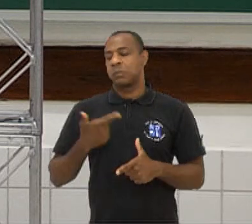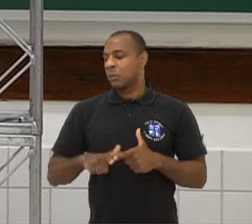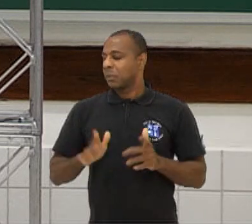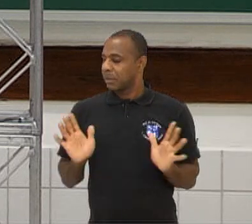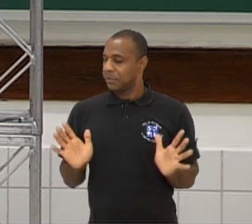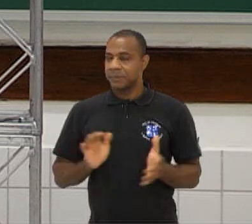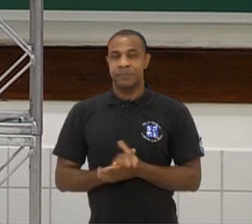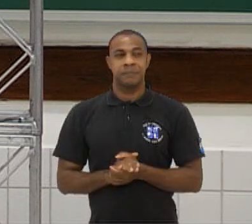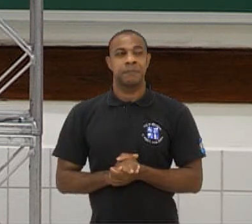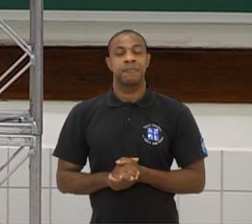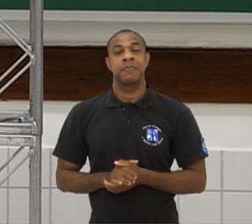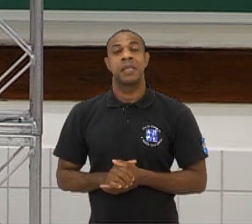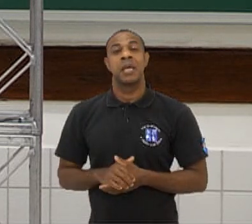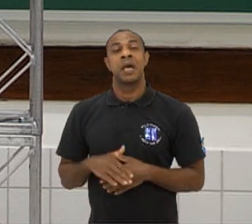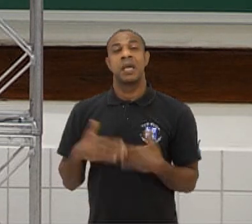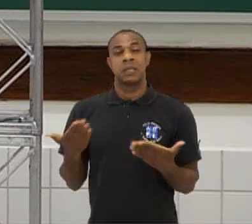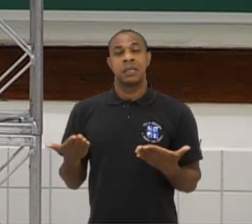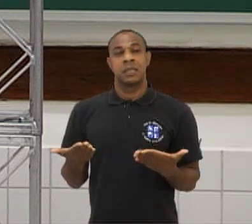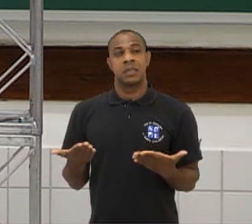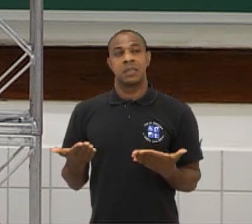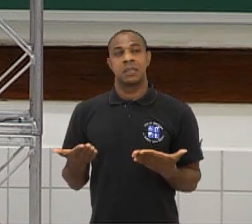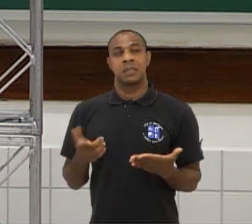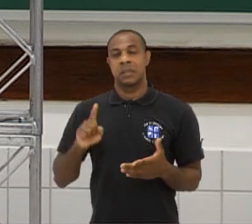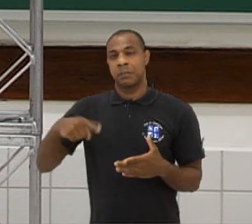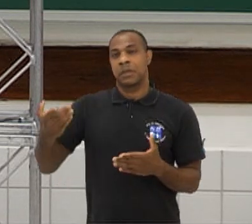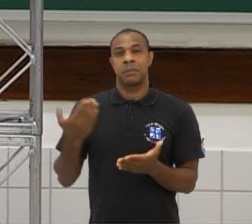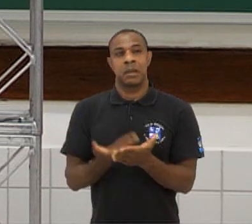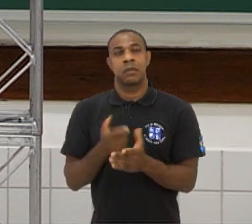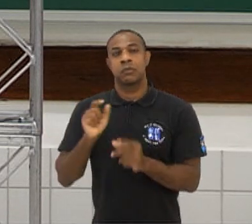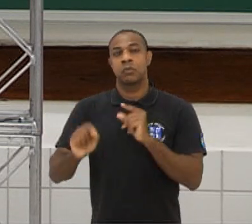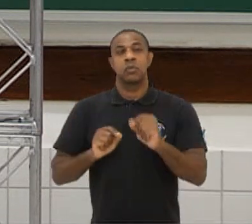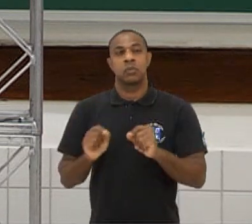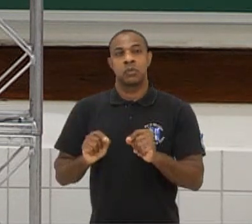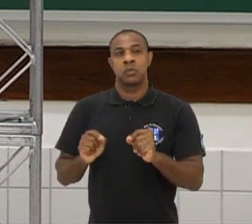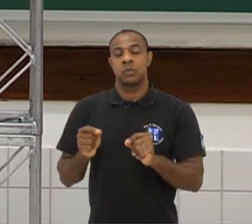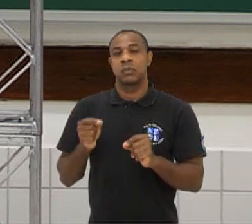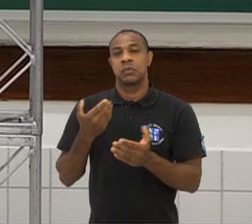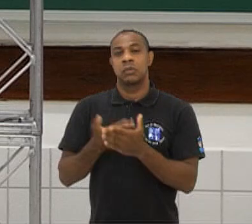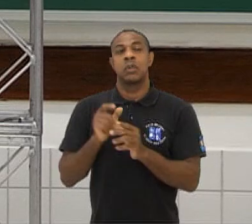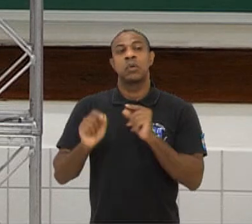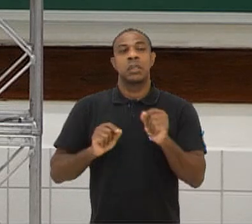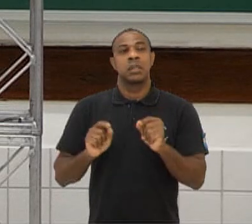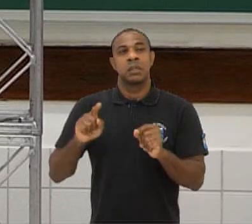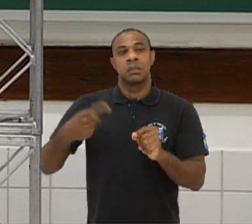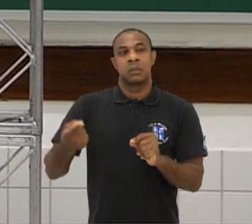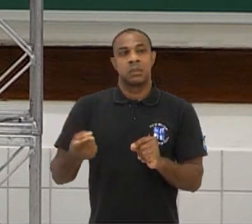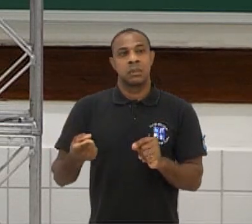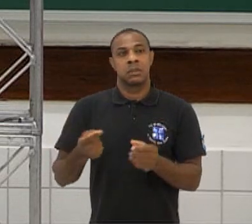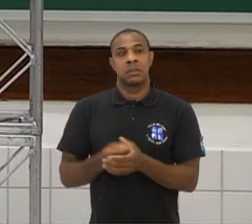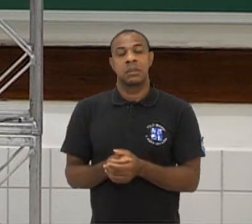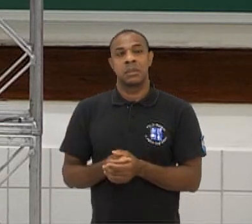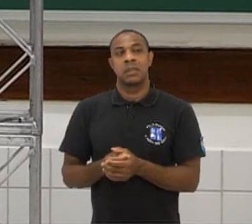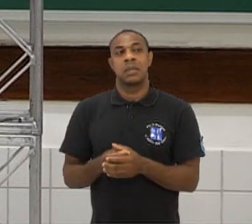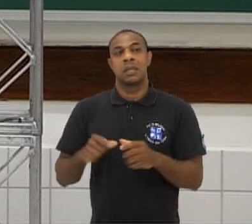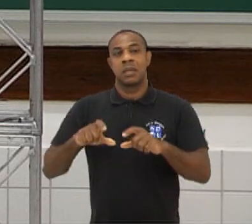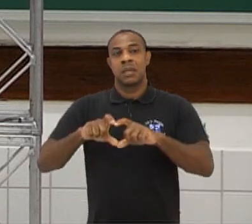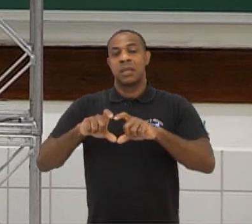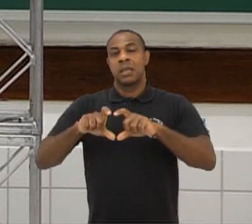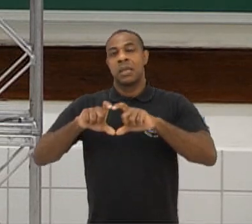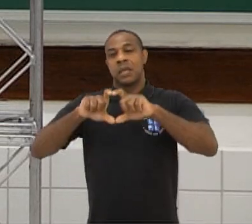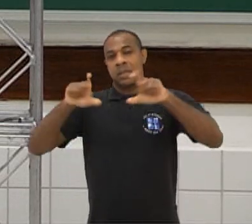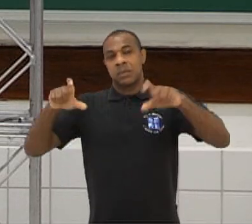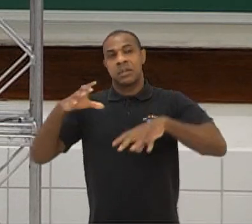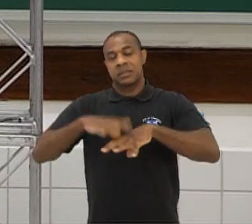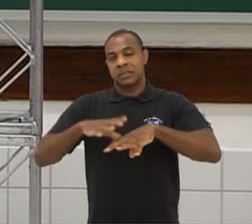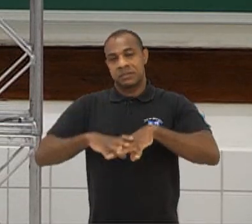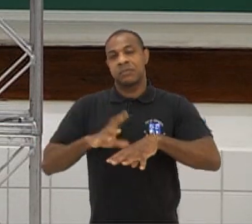tá? E o que nós vamos estudar na próxima aula? Hoje, equações, professora. Eu falei que esse